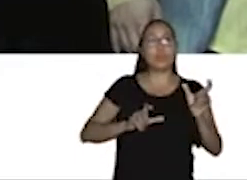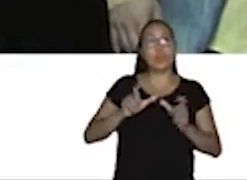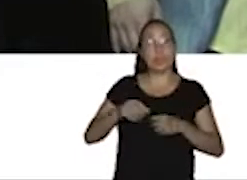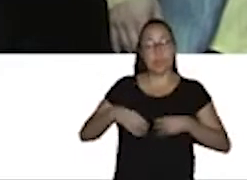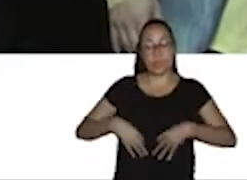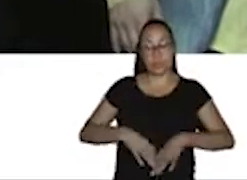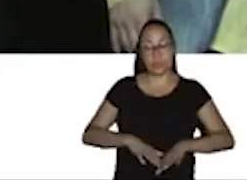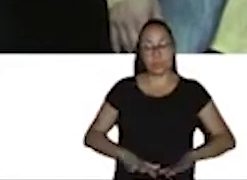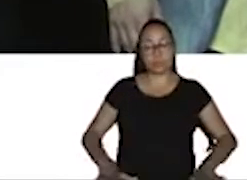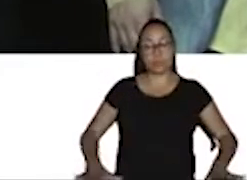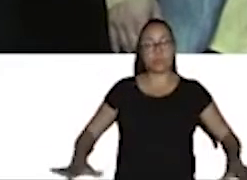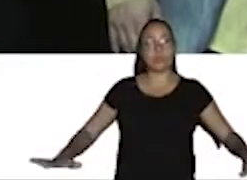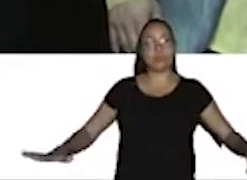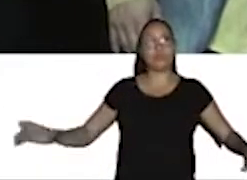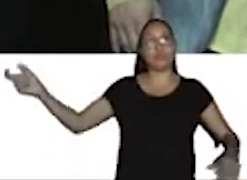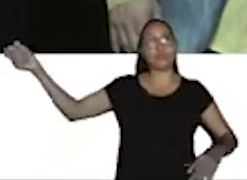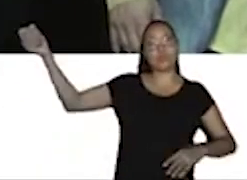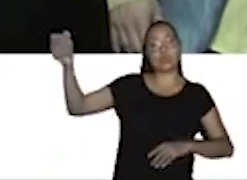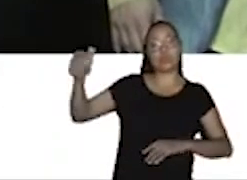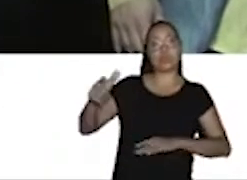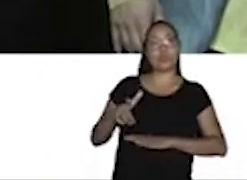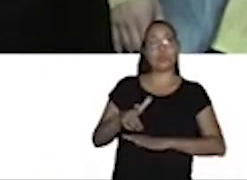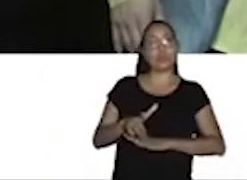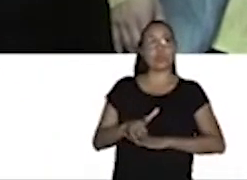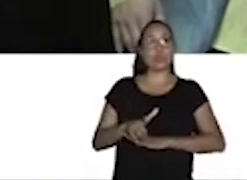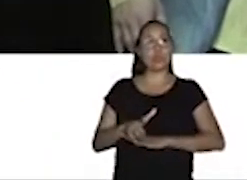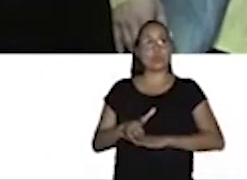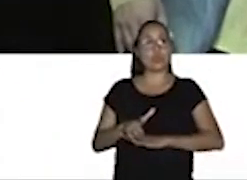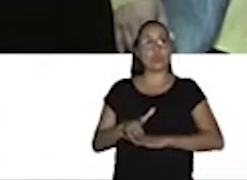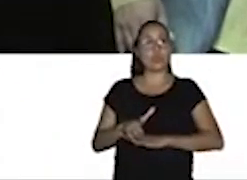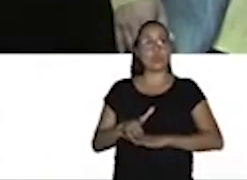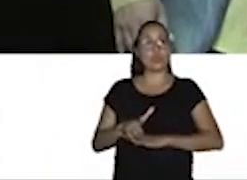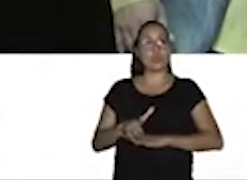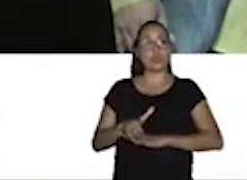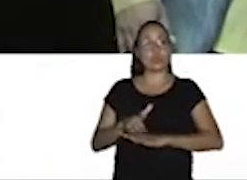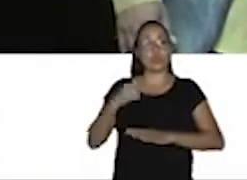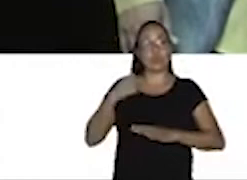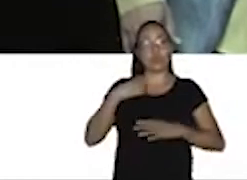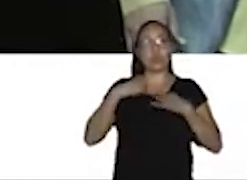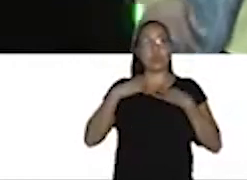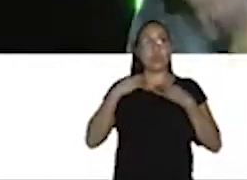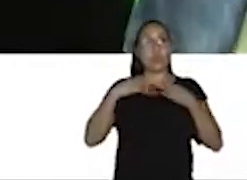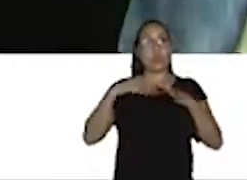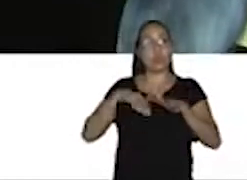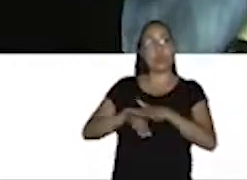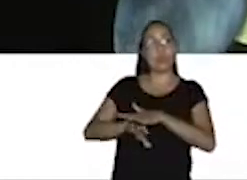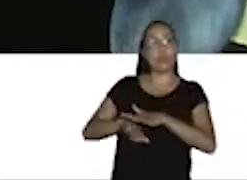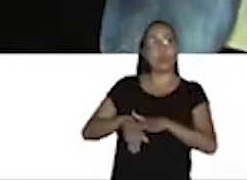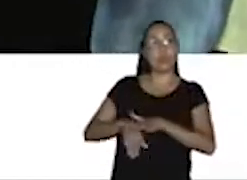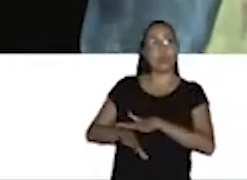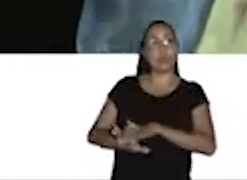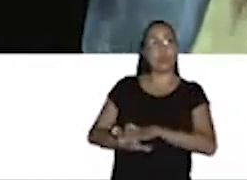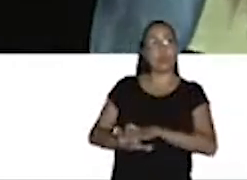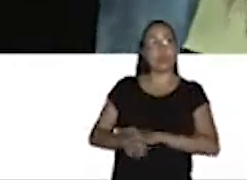sol para arejar roupas guardadas no fundo de uma arca.